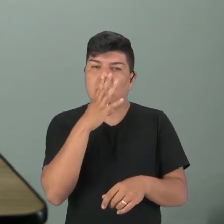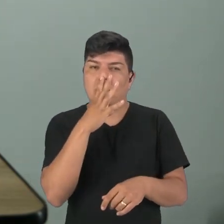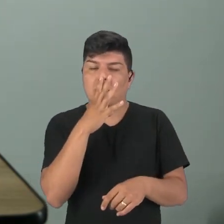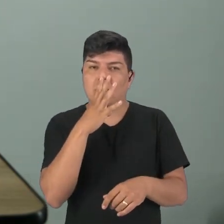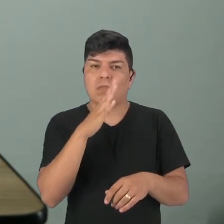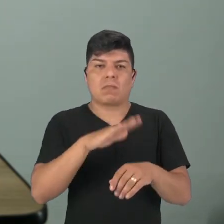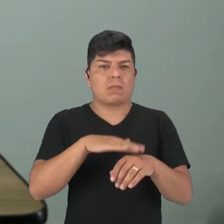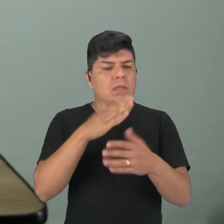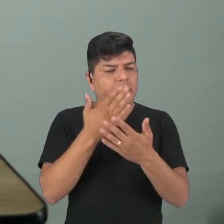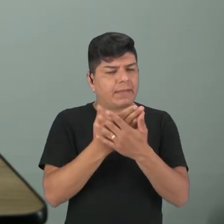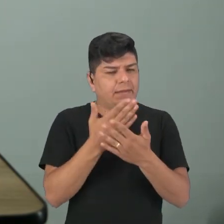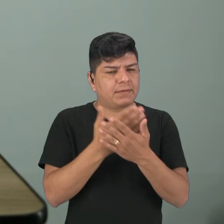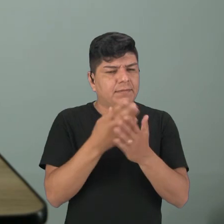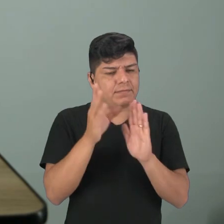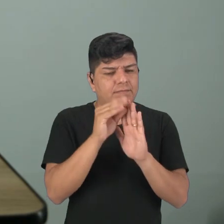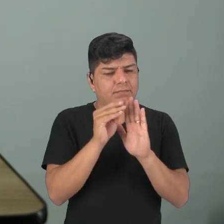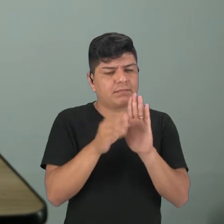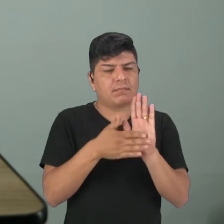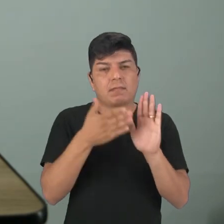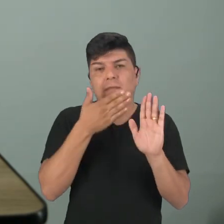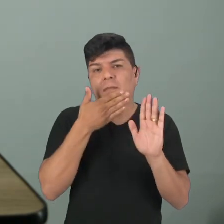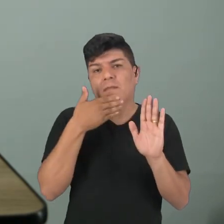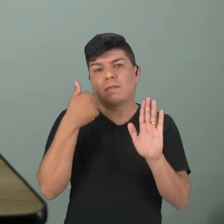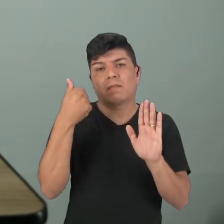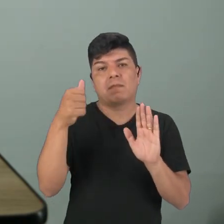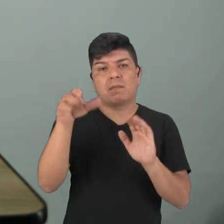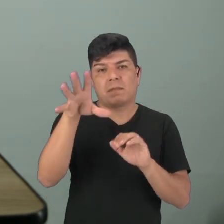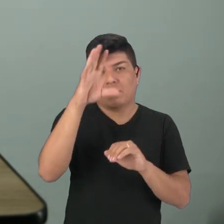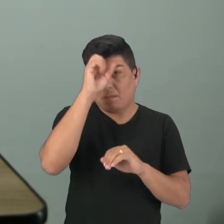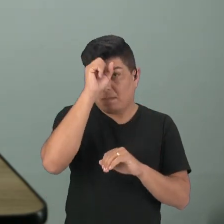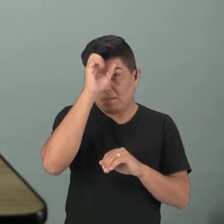mais você estuda sobre um conteúdo, melhor fica o seu